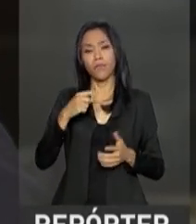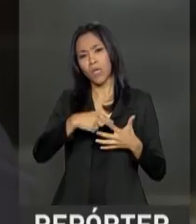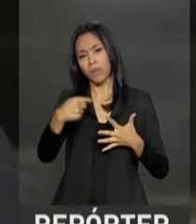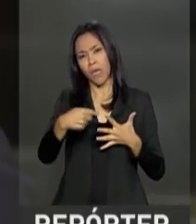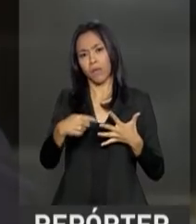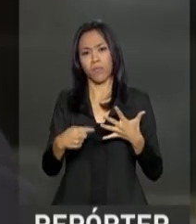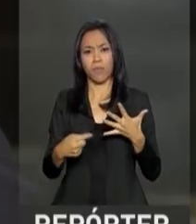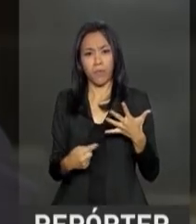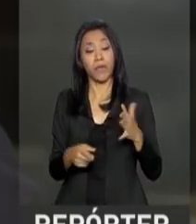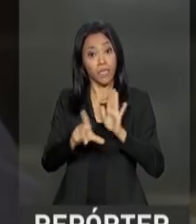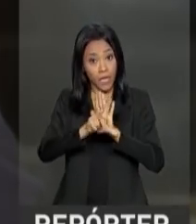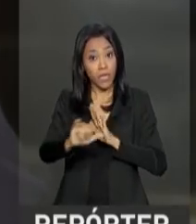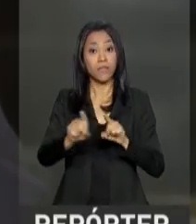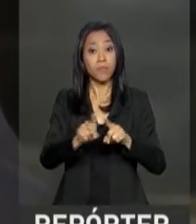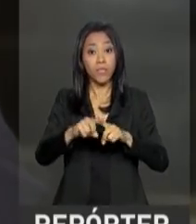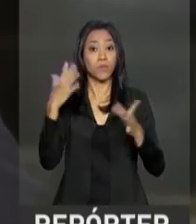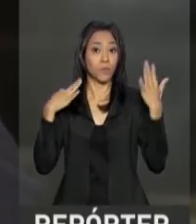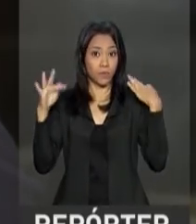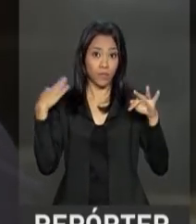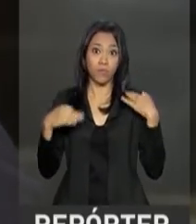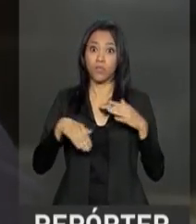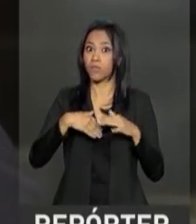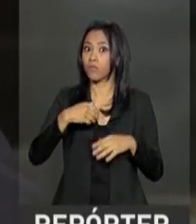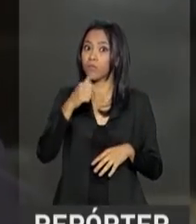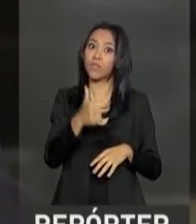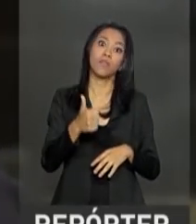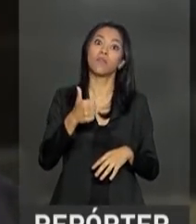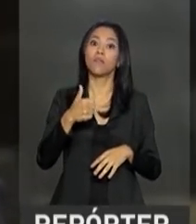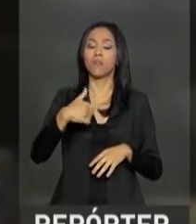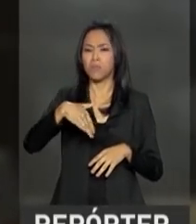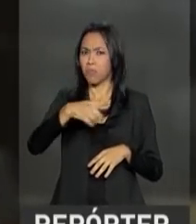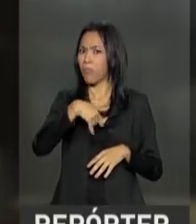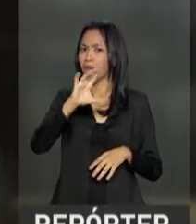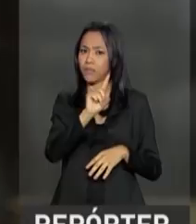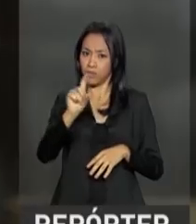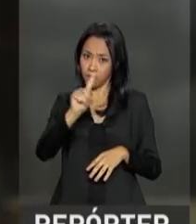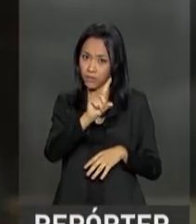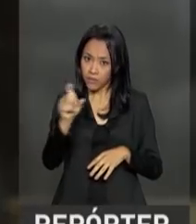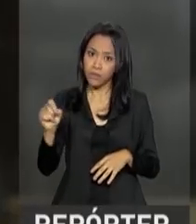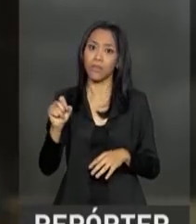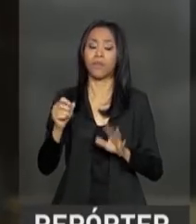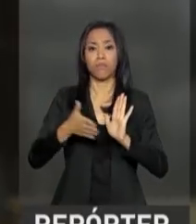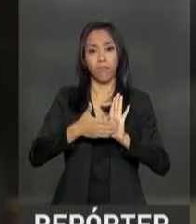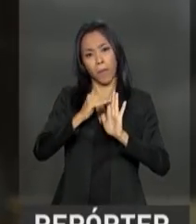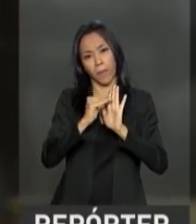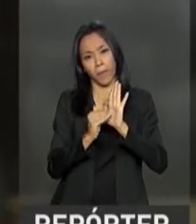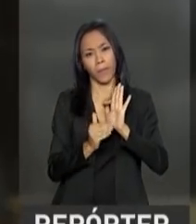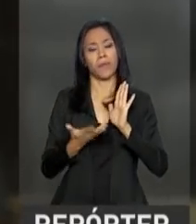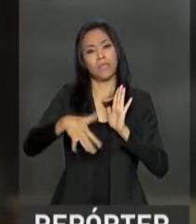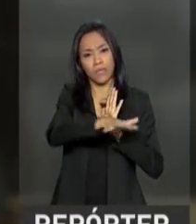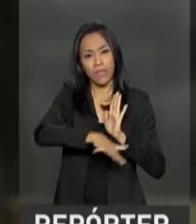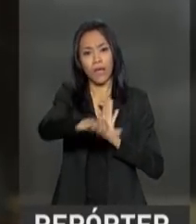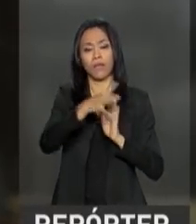na lei geral do turismo estão no congresso mesmo 118 medidas como certos mandou para lá para melhorar o ambiente de negócios para de mais investimentos em parques